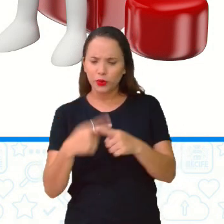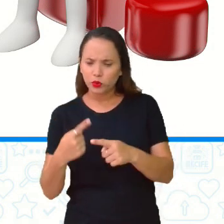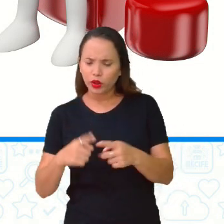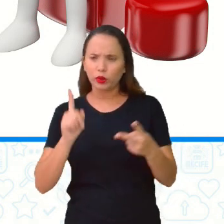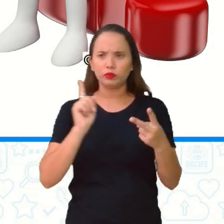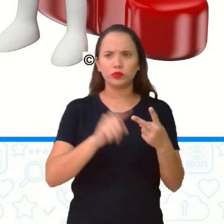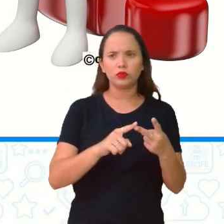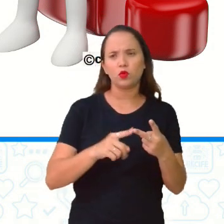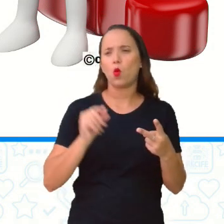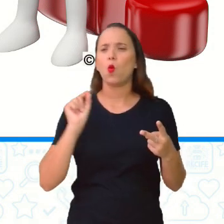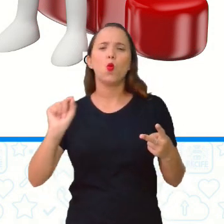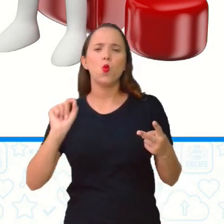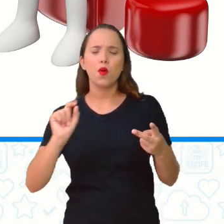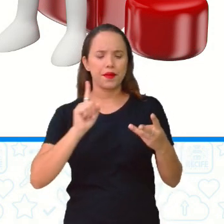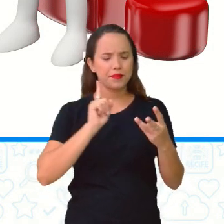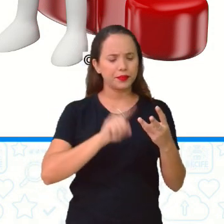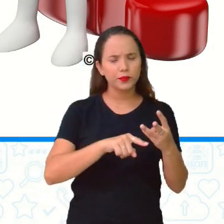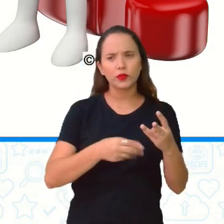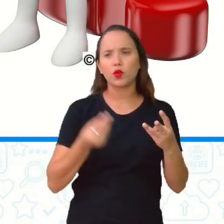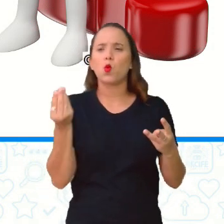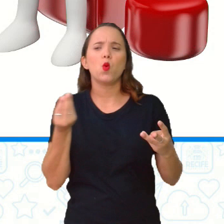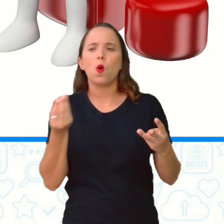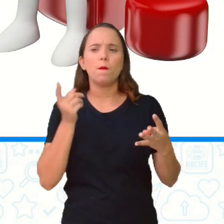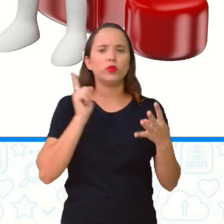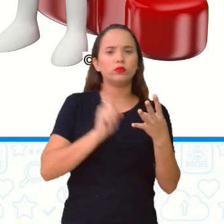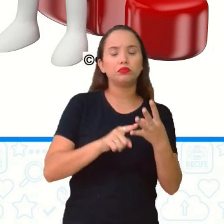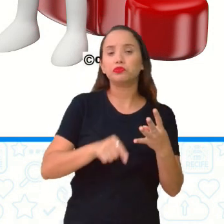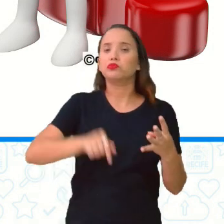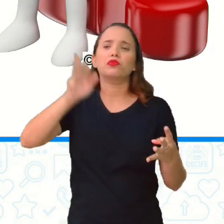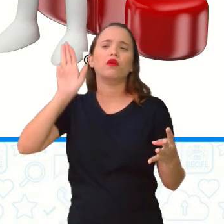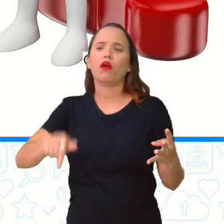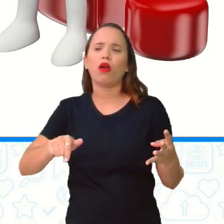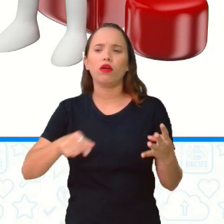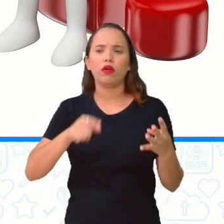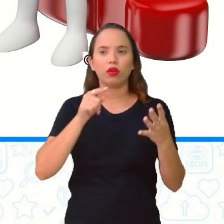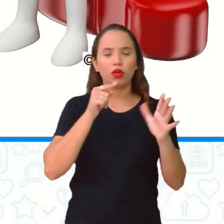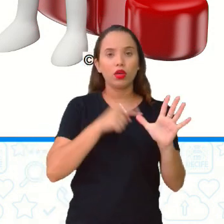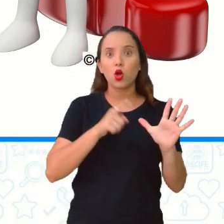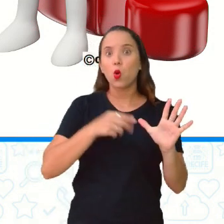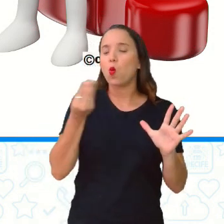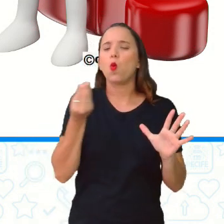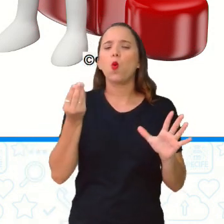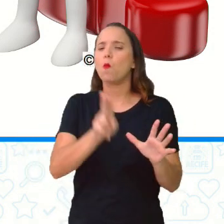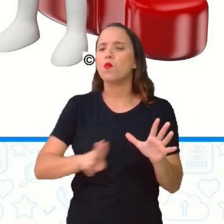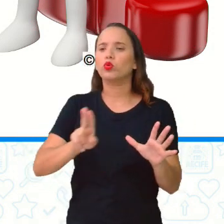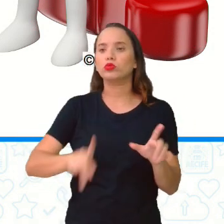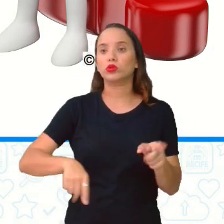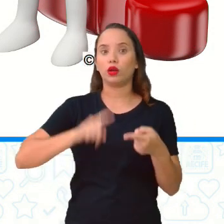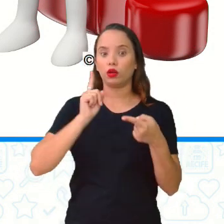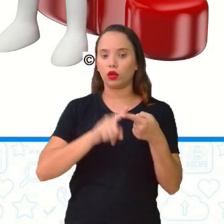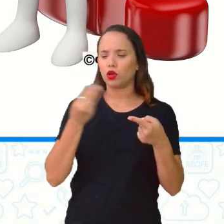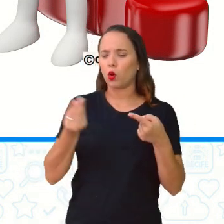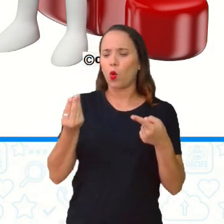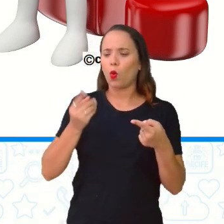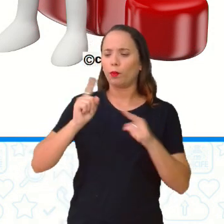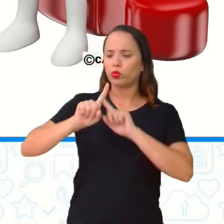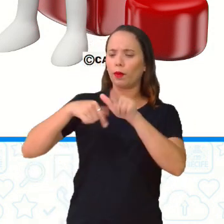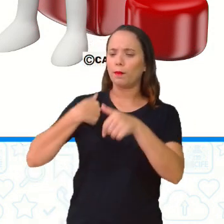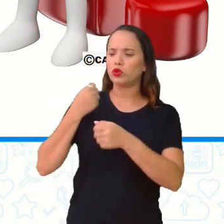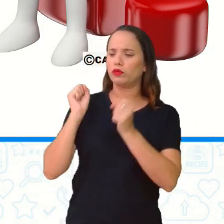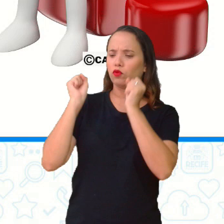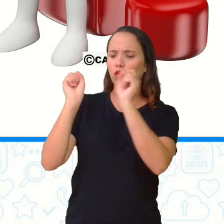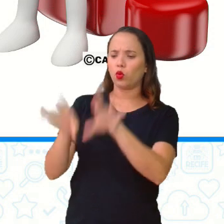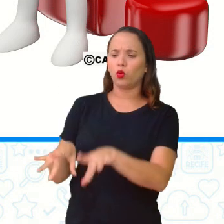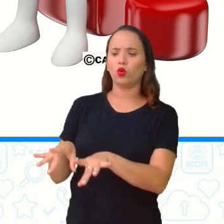comprar, de quem comprar, como usar e, principalmente, gente, como descartar.